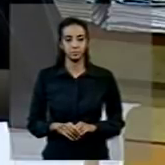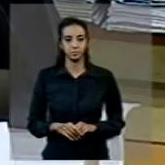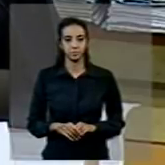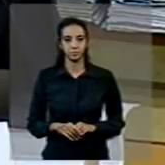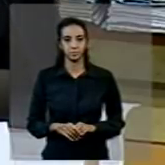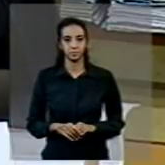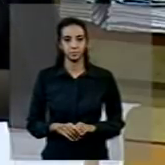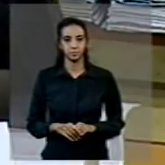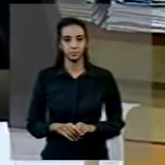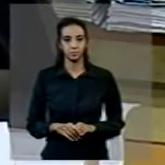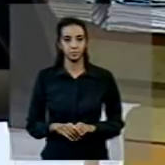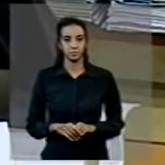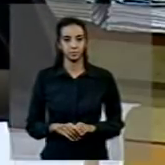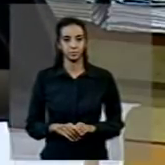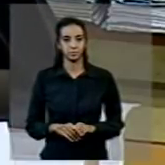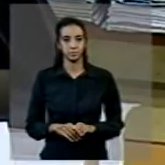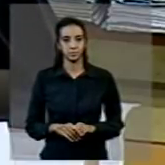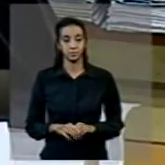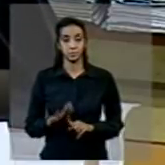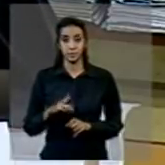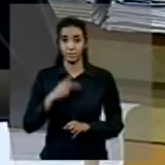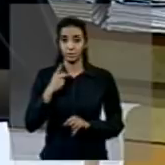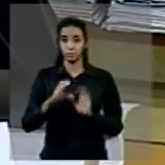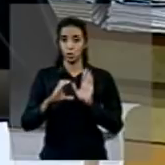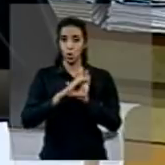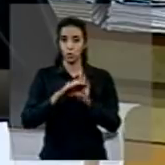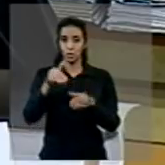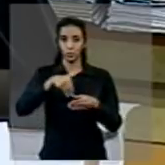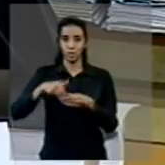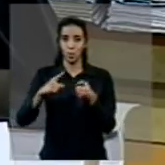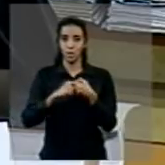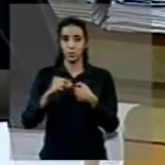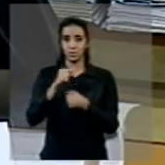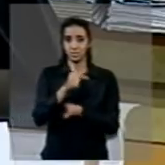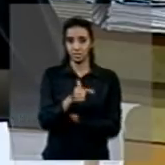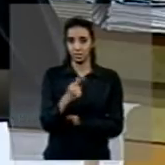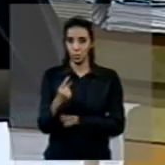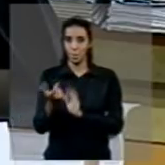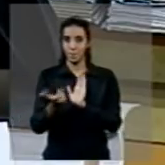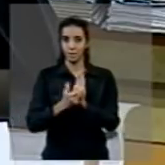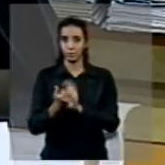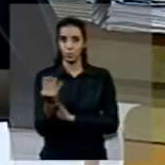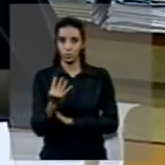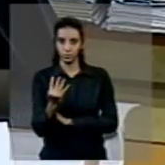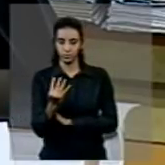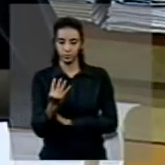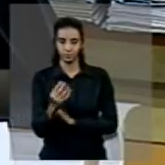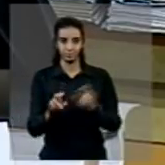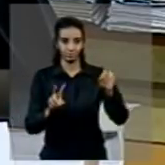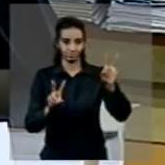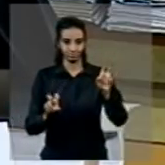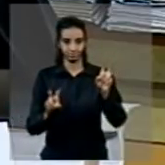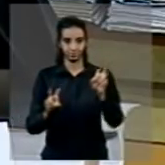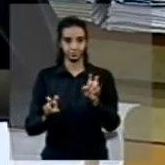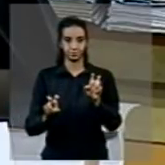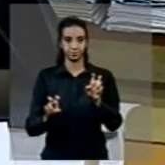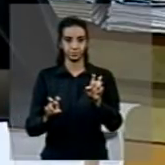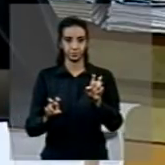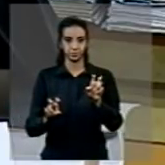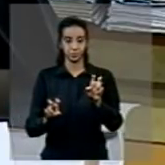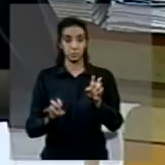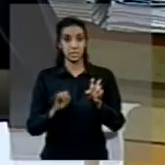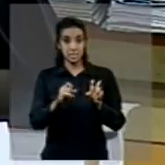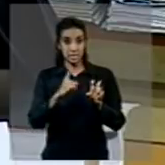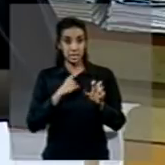mais referindo-me ao Código Eleitoral no artigo 71, parágrafo 4º. Quando houver denúncia fundamentada